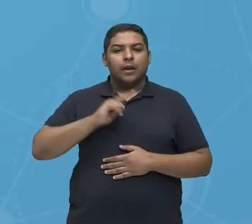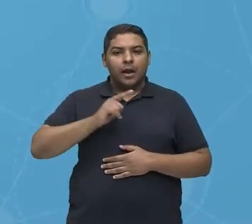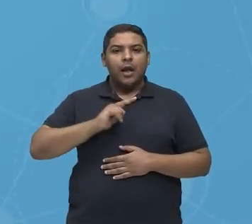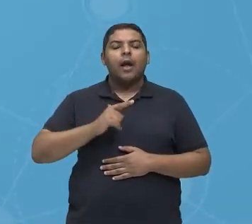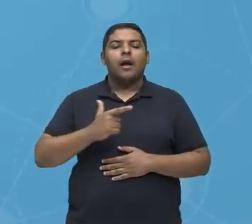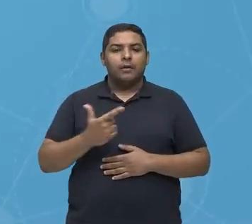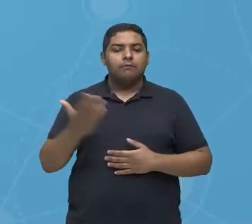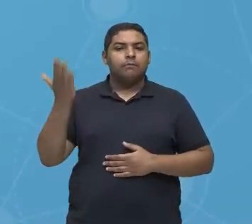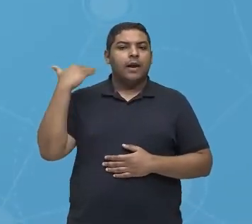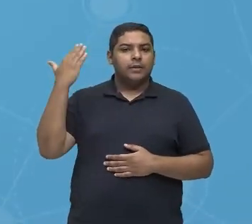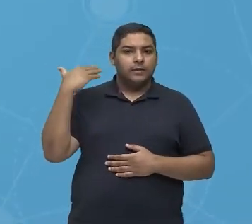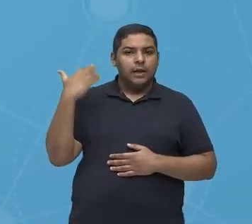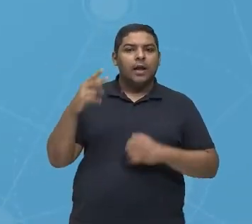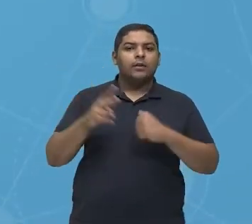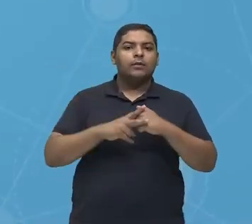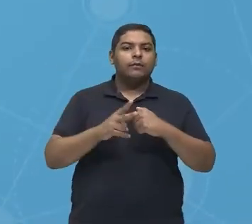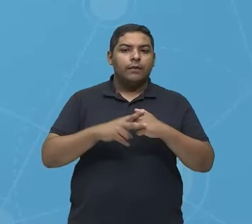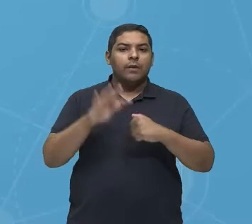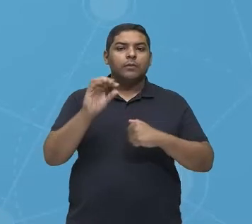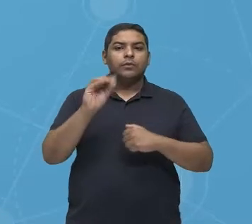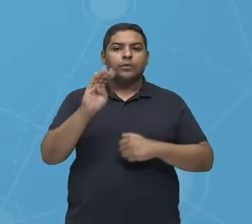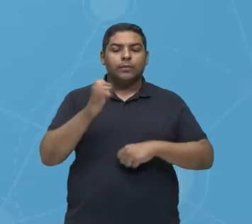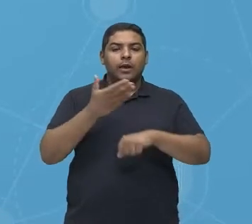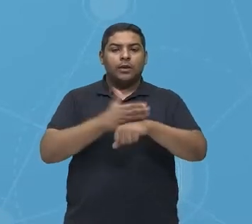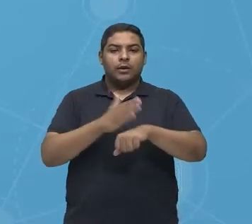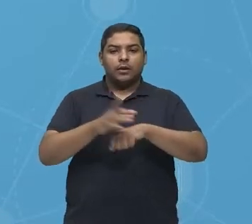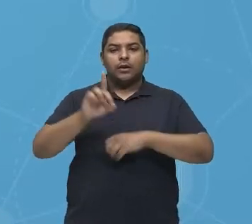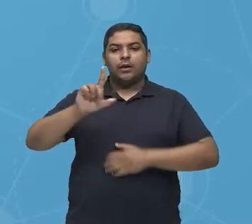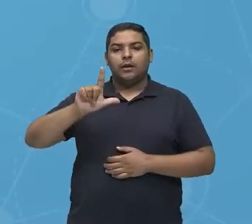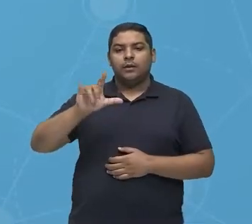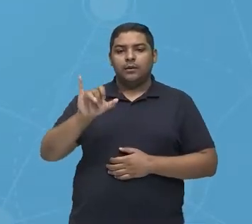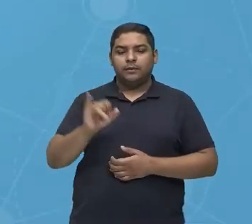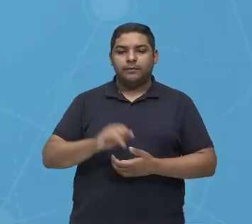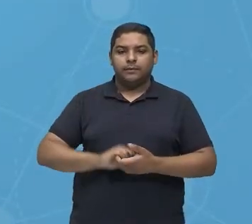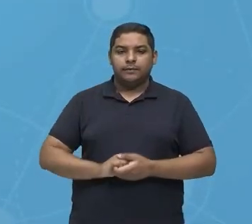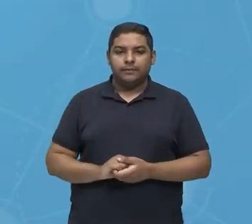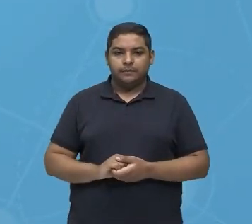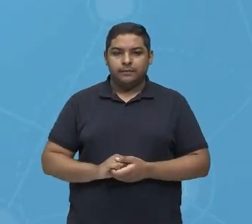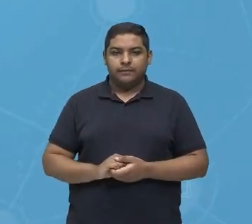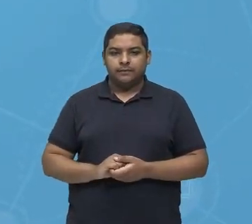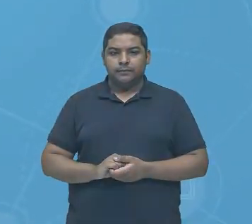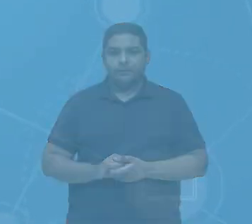o passado do verbo to be, agora a gente vai colocar em prática na nossa DLI.